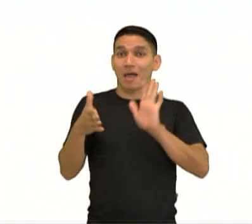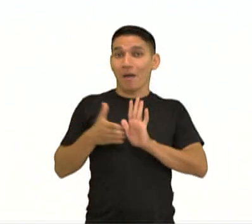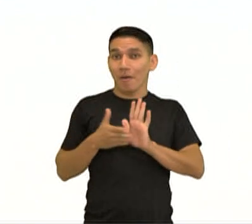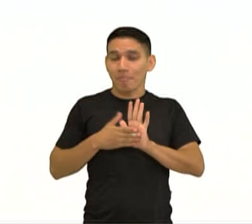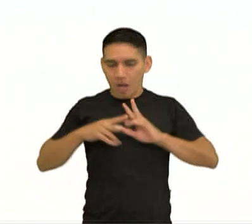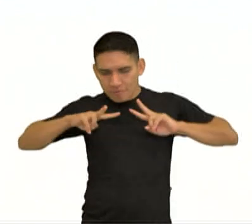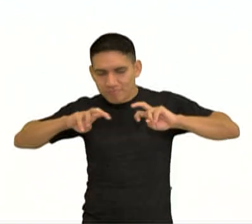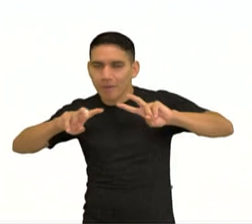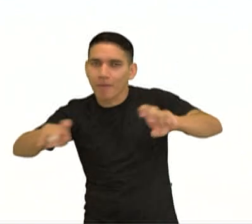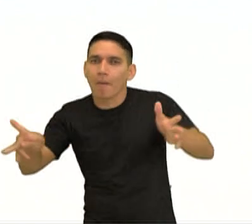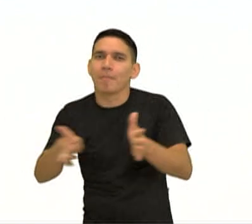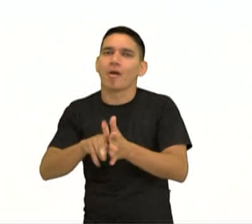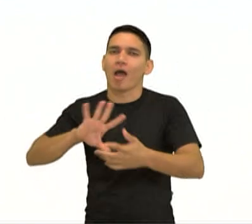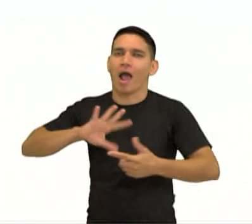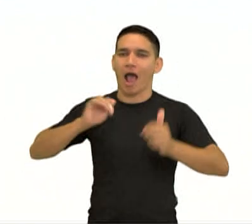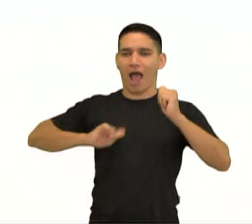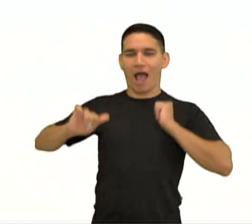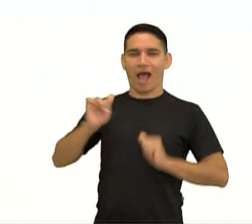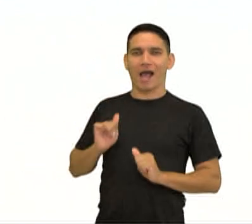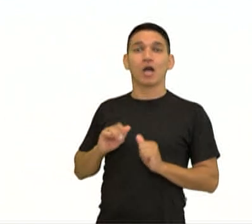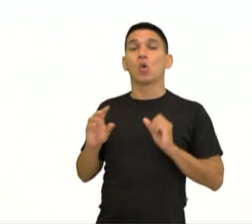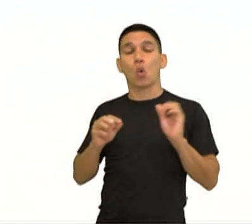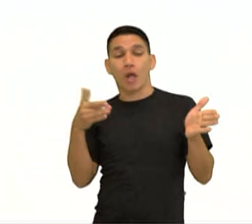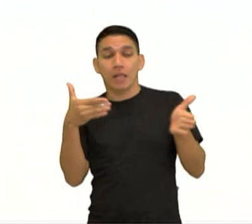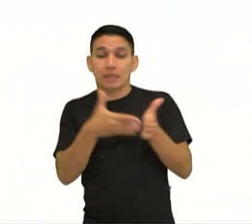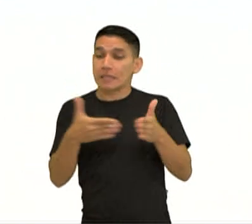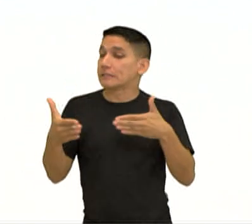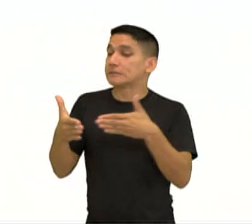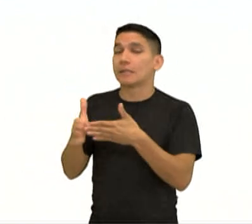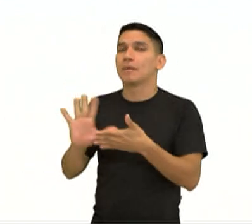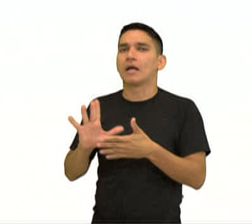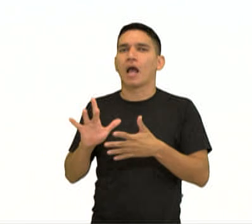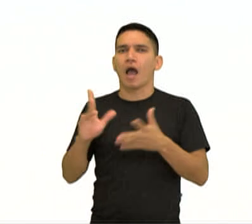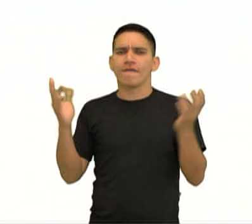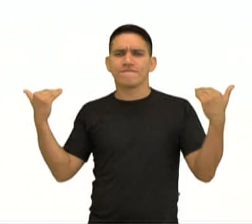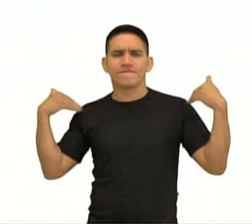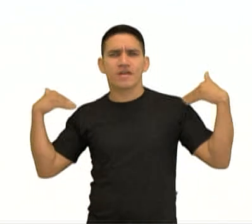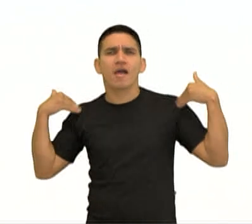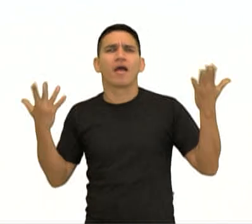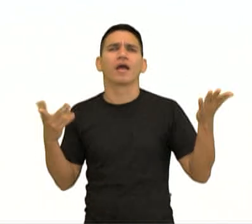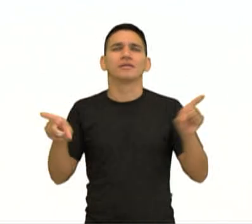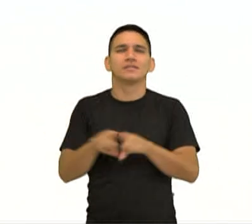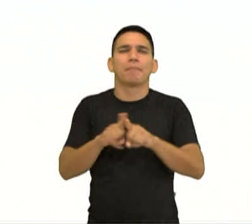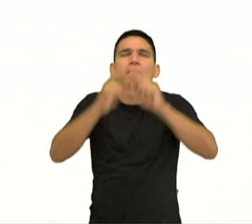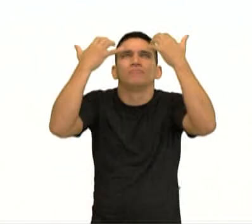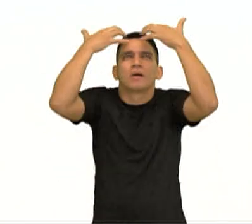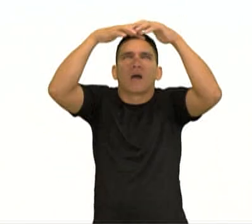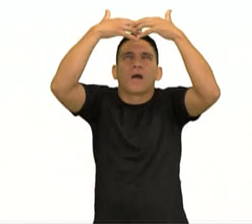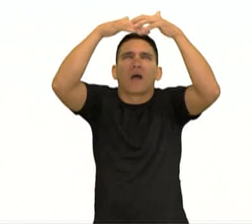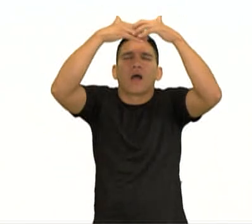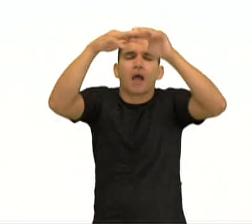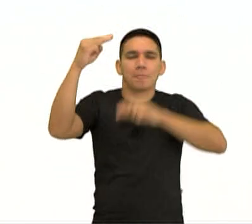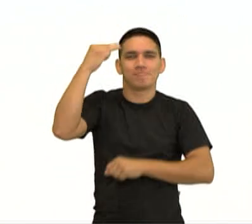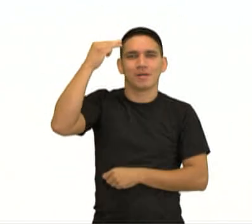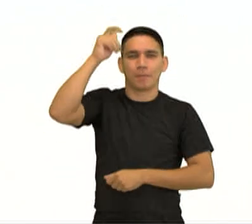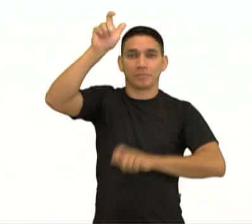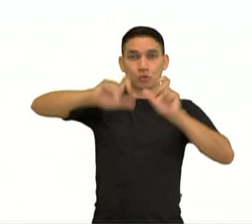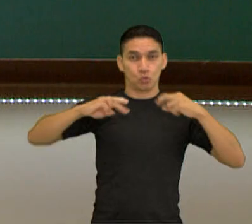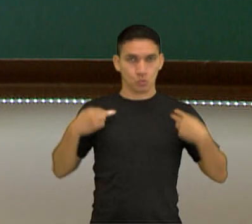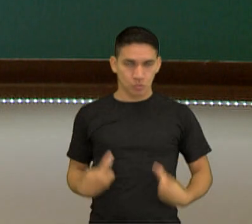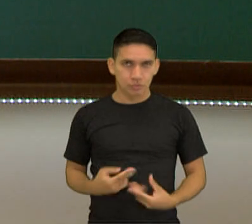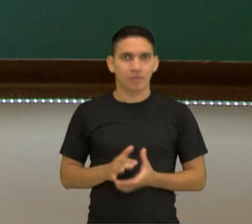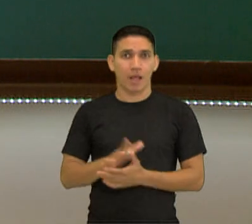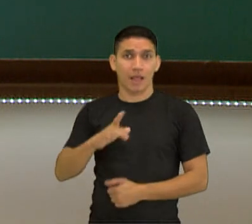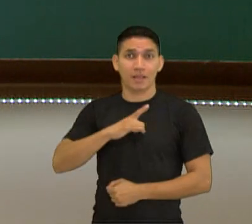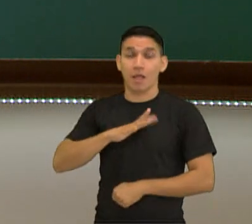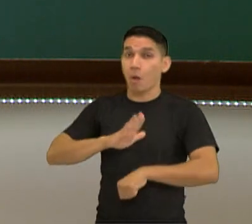de explorar artisticamente os limites físicos e os potenciais mentais do ser humano. Tem uma performance em que ela